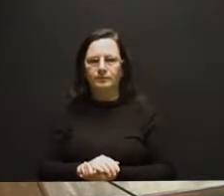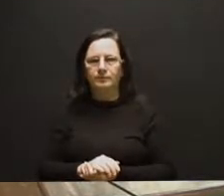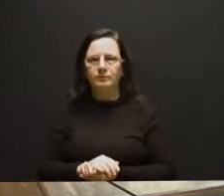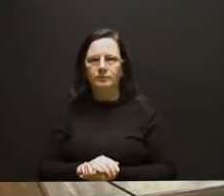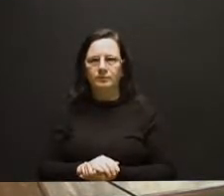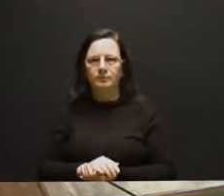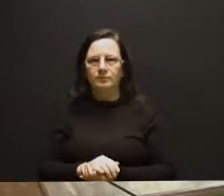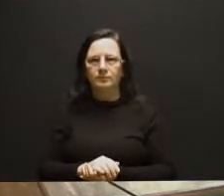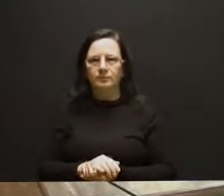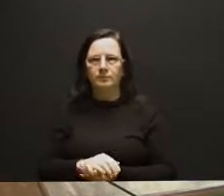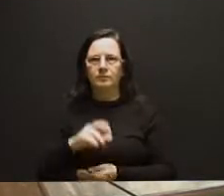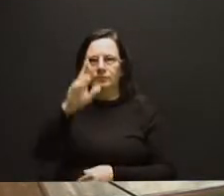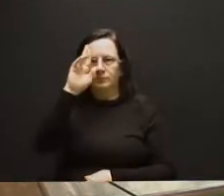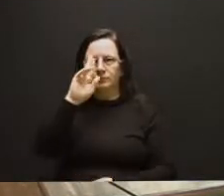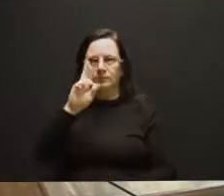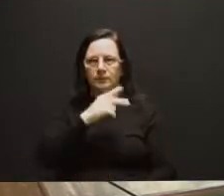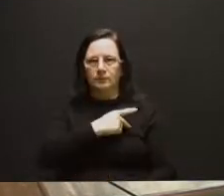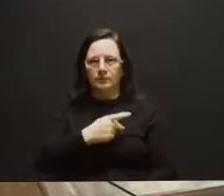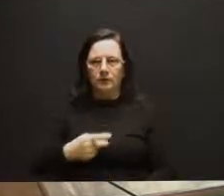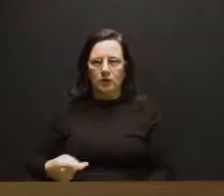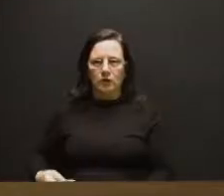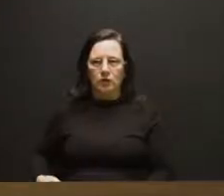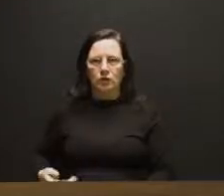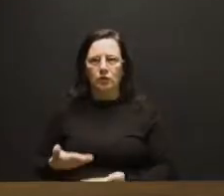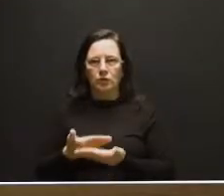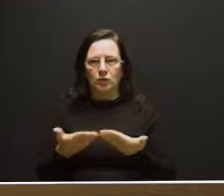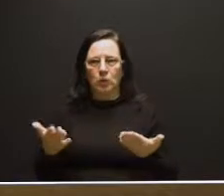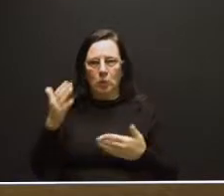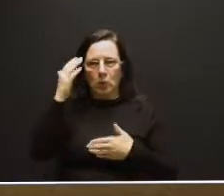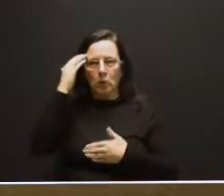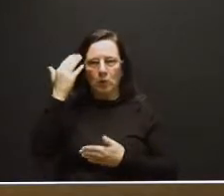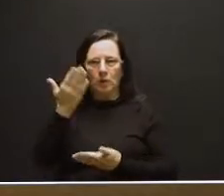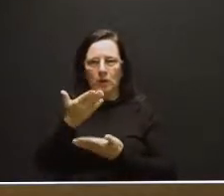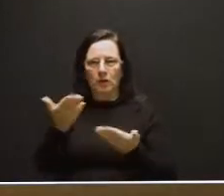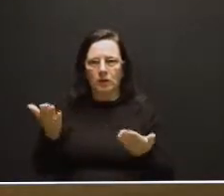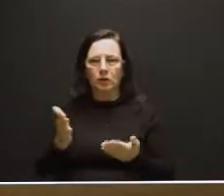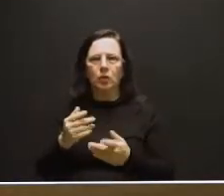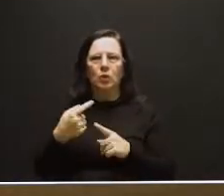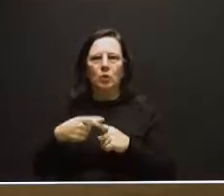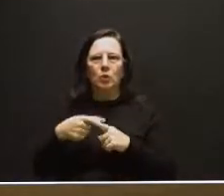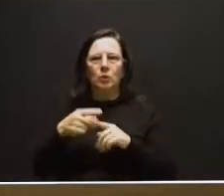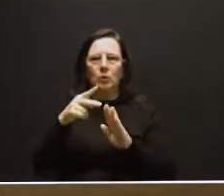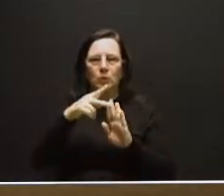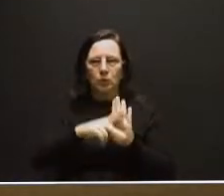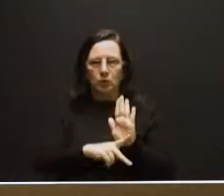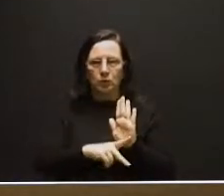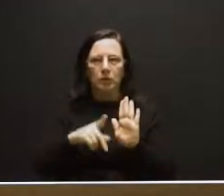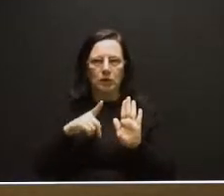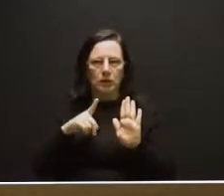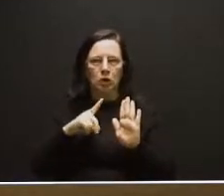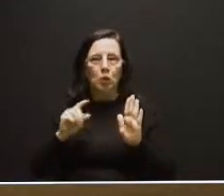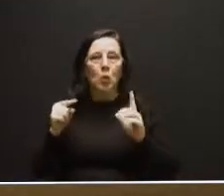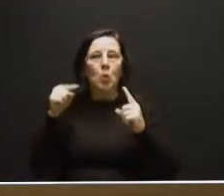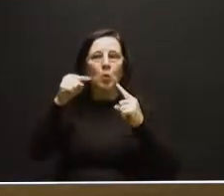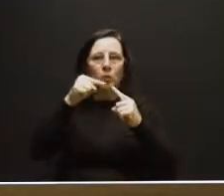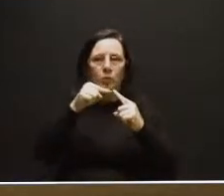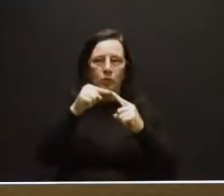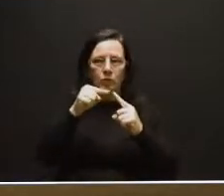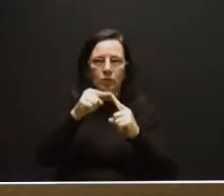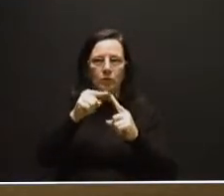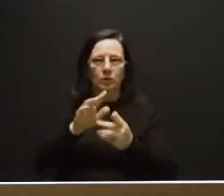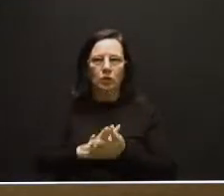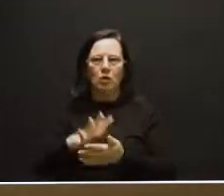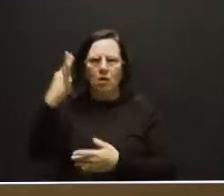presidente e nobres pares obrigado a pela colocação porque o projeto tem tem mesmo esse caráter não só de